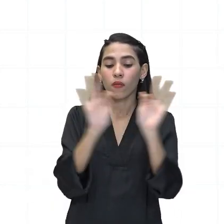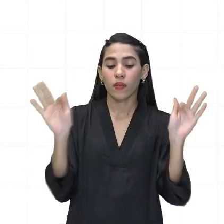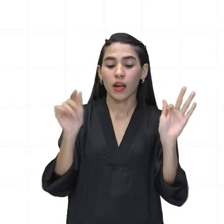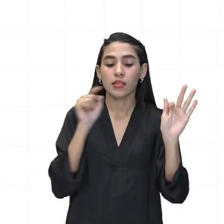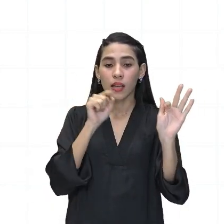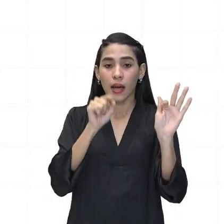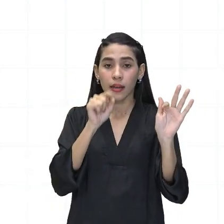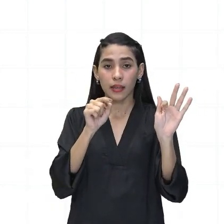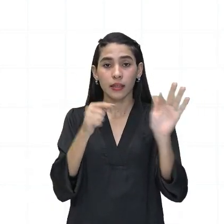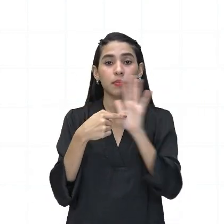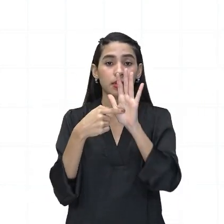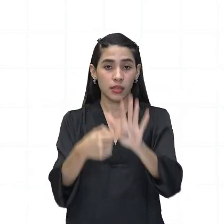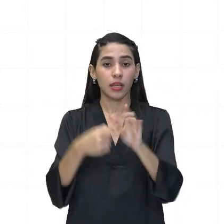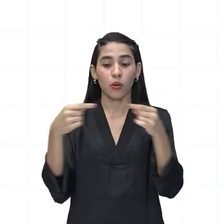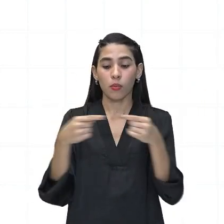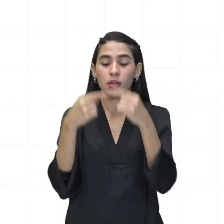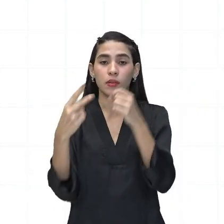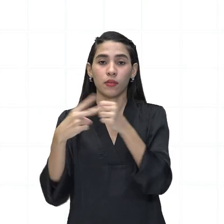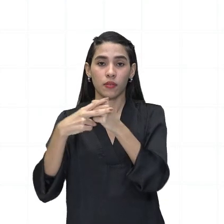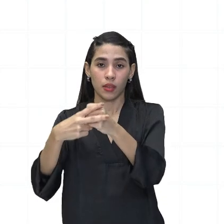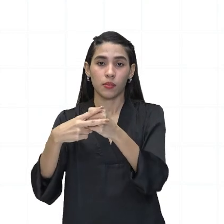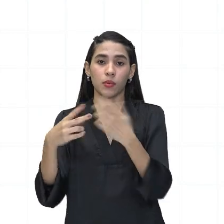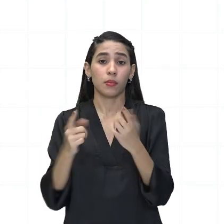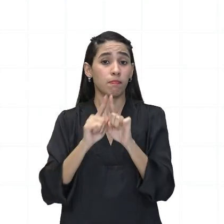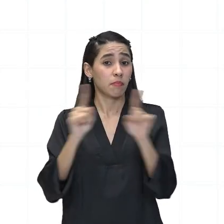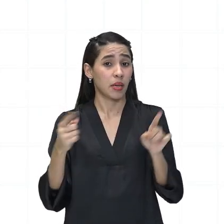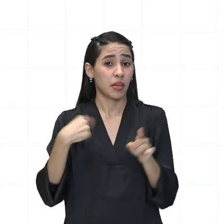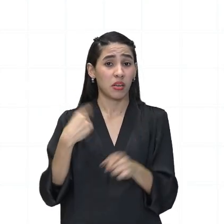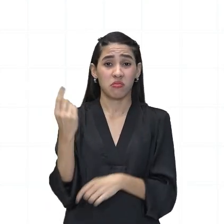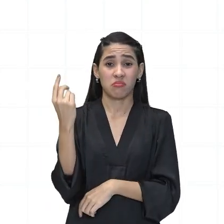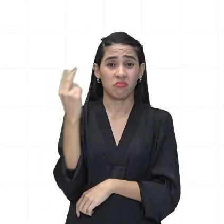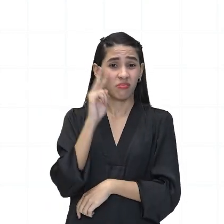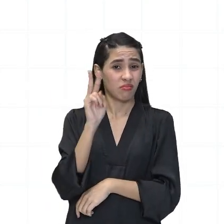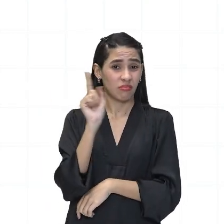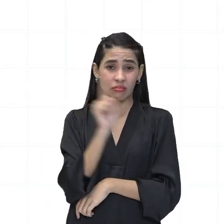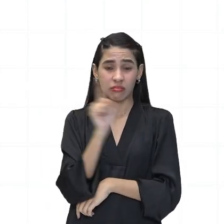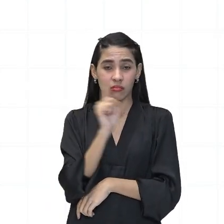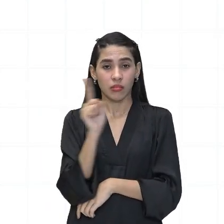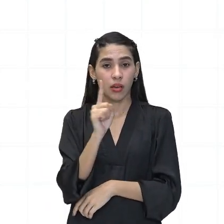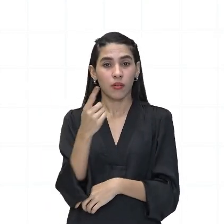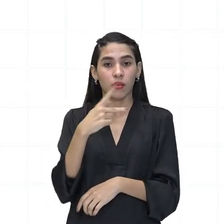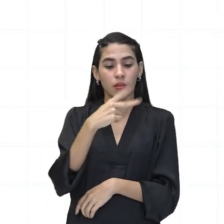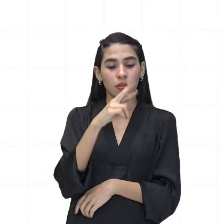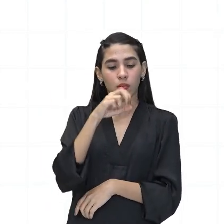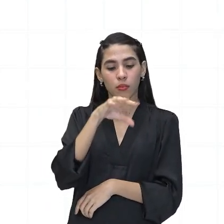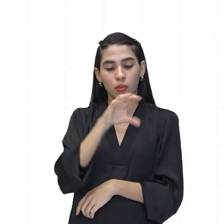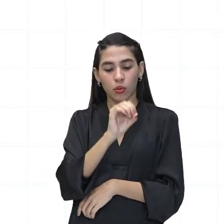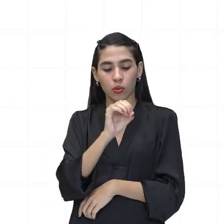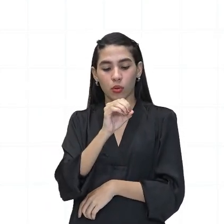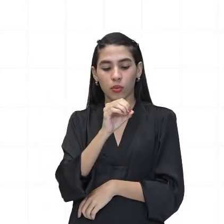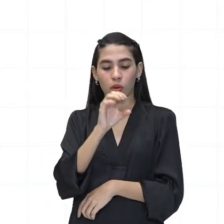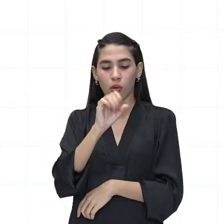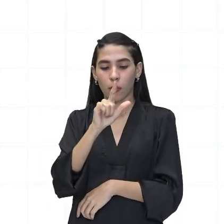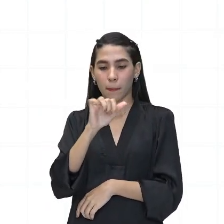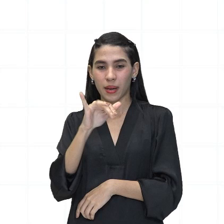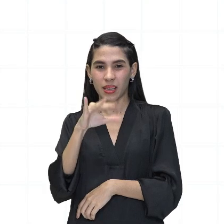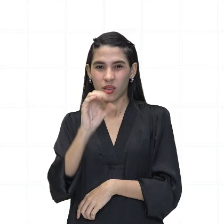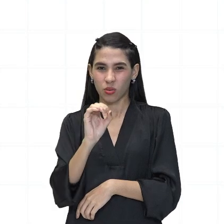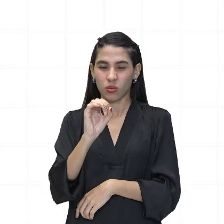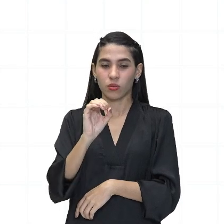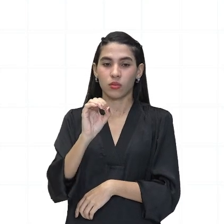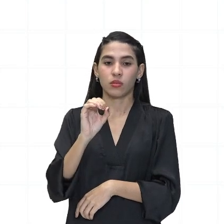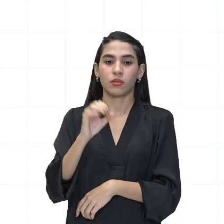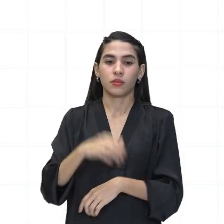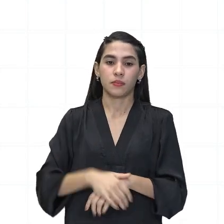de acordo com o verbo. Mas eu não lembro, professor, o que é pronome oblíquo átono. Então, vejam